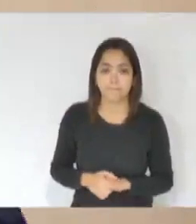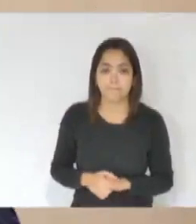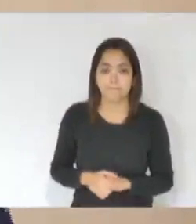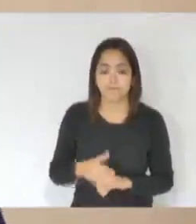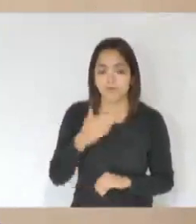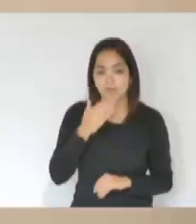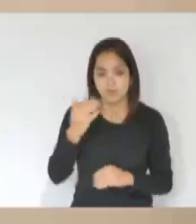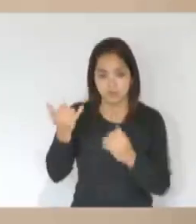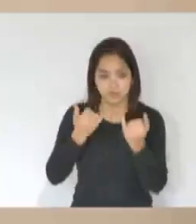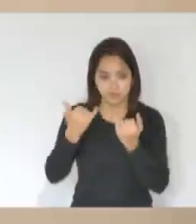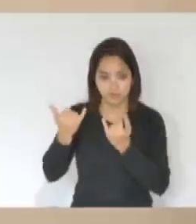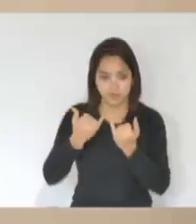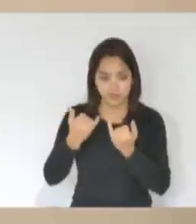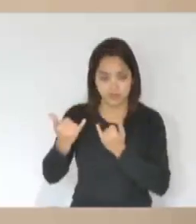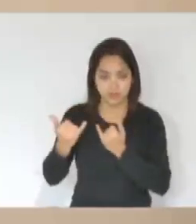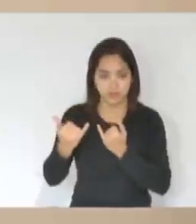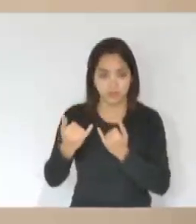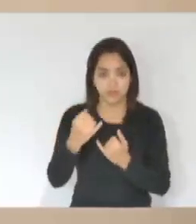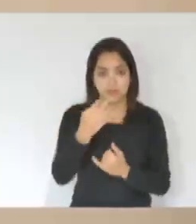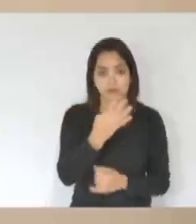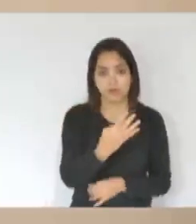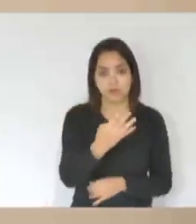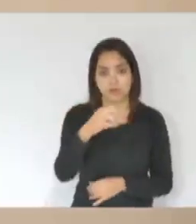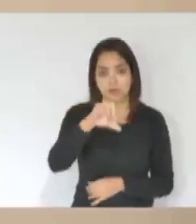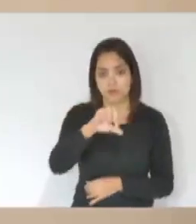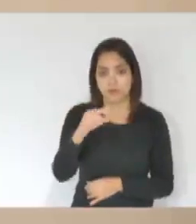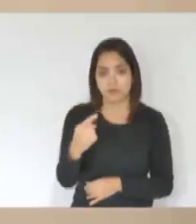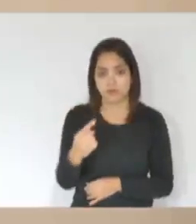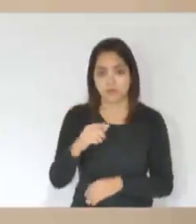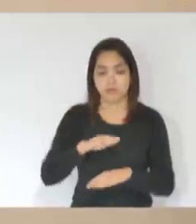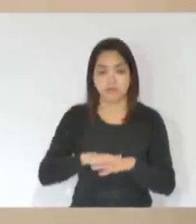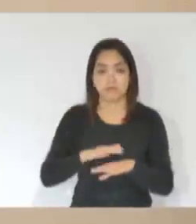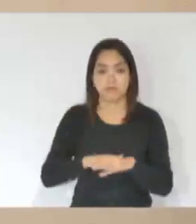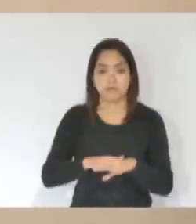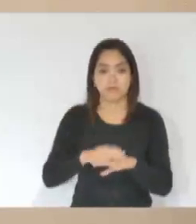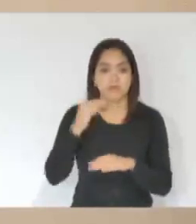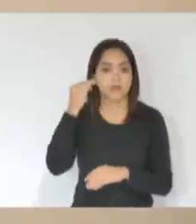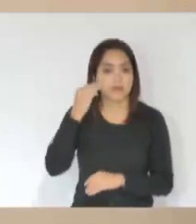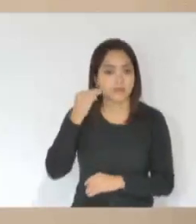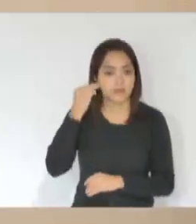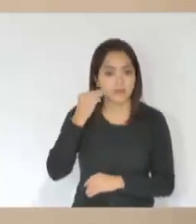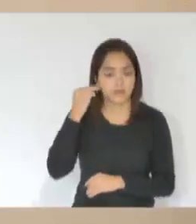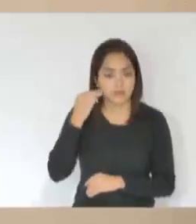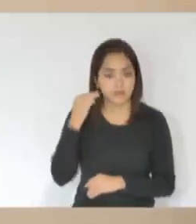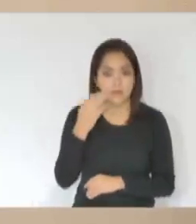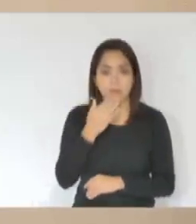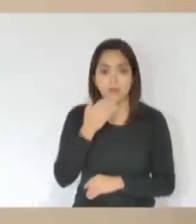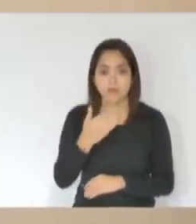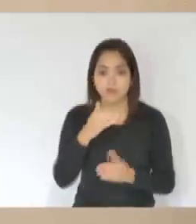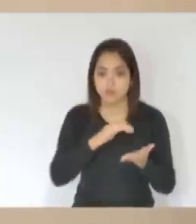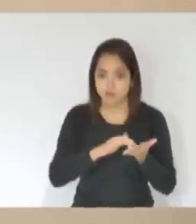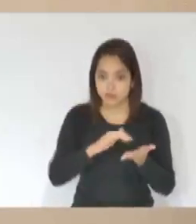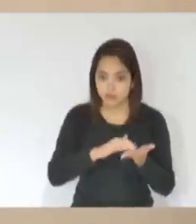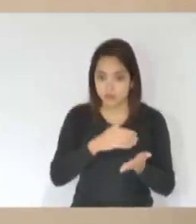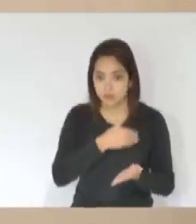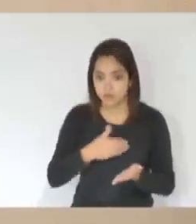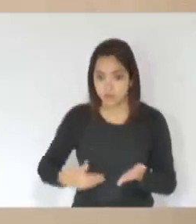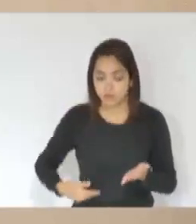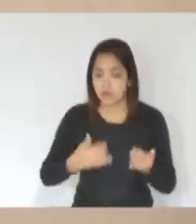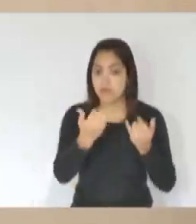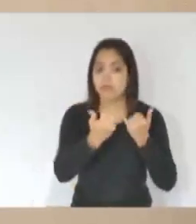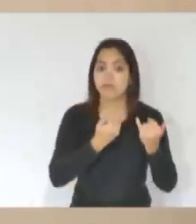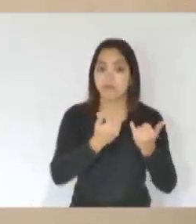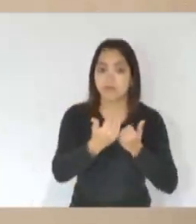Pedidos de informação. Pedido de informação 491, autoria deputado Márcio Machado, solicitando ao secretário da Casa Civil informações acerca